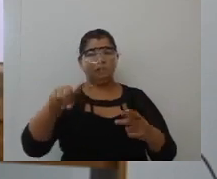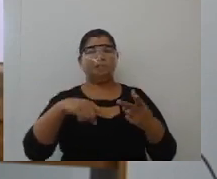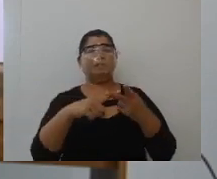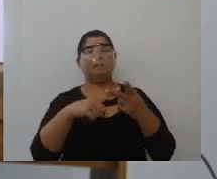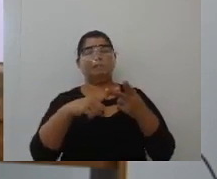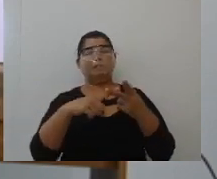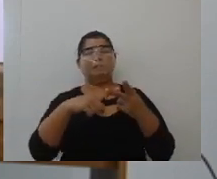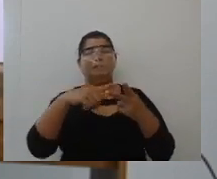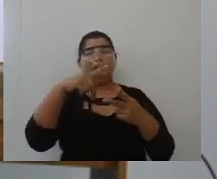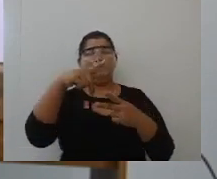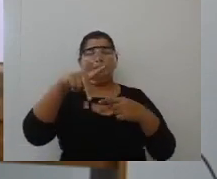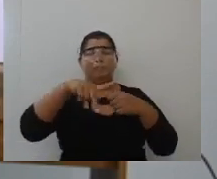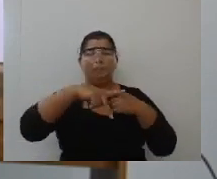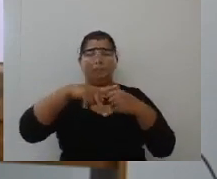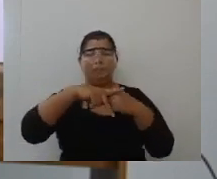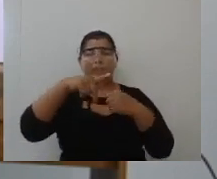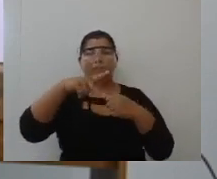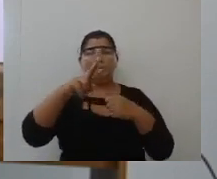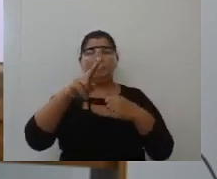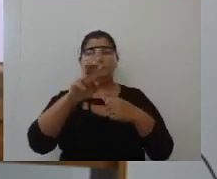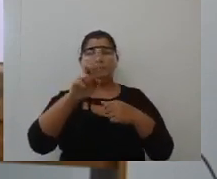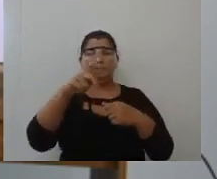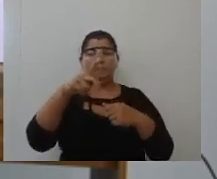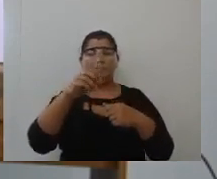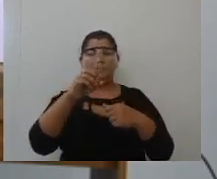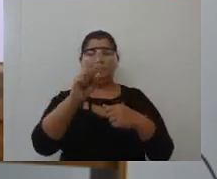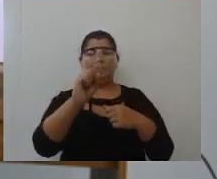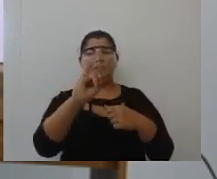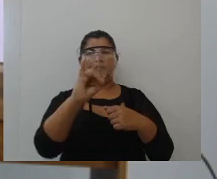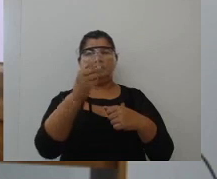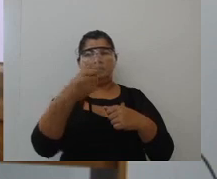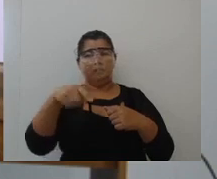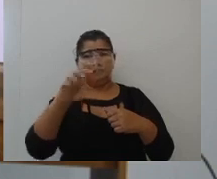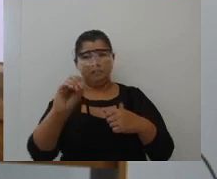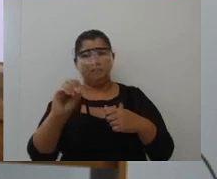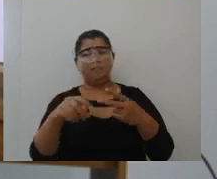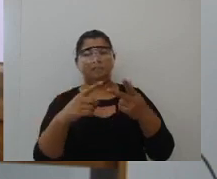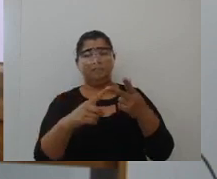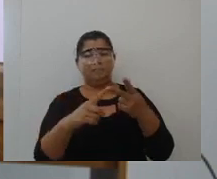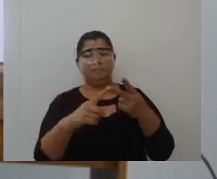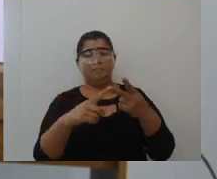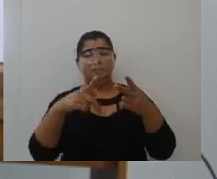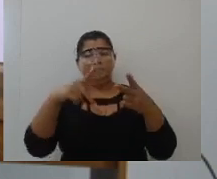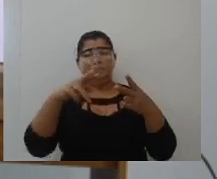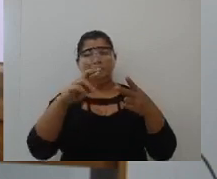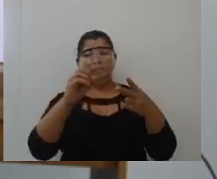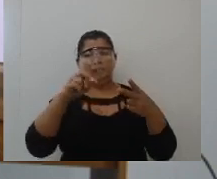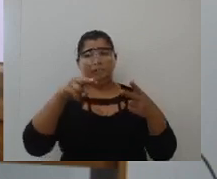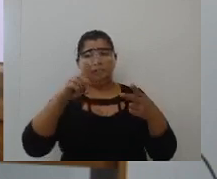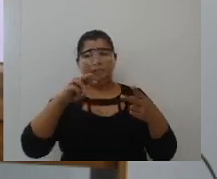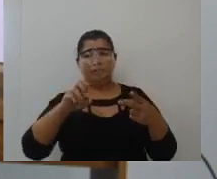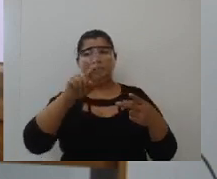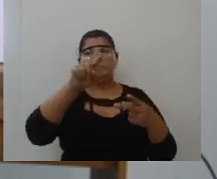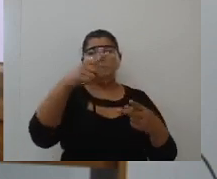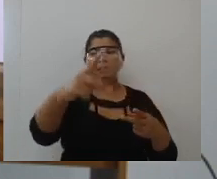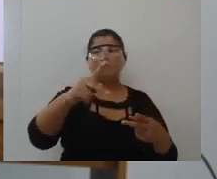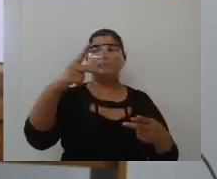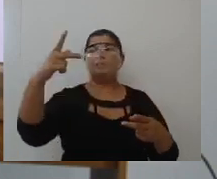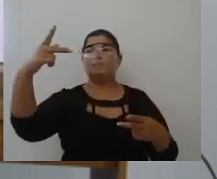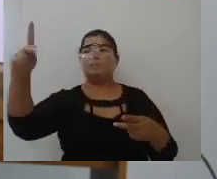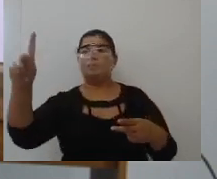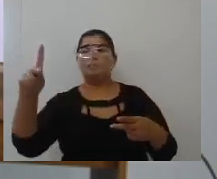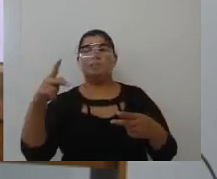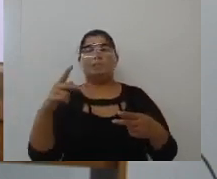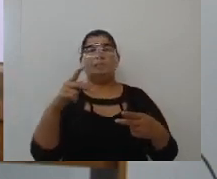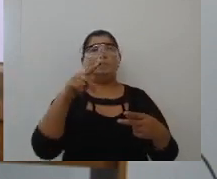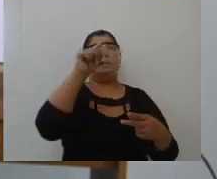preposições, pronomes, atenção com os pronomes, principalmente os demonstrativos. Seu, sua,